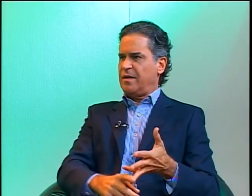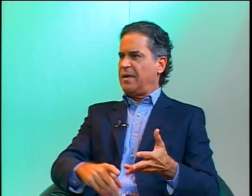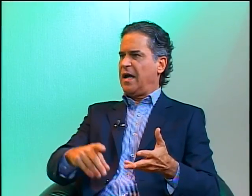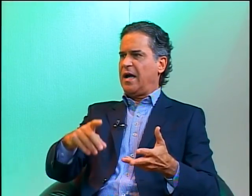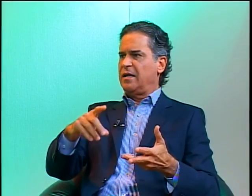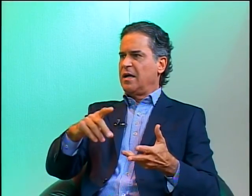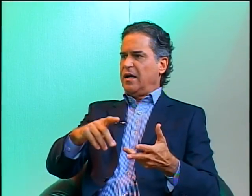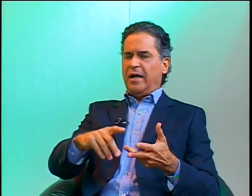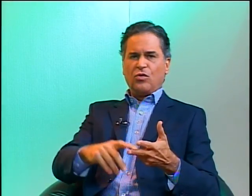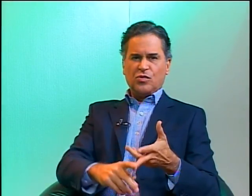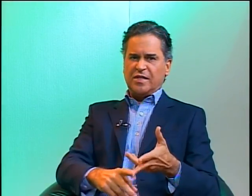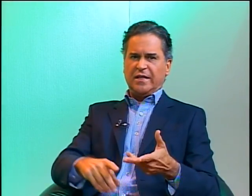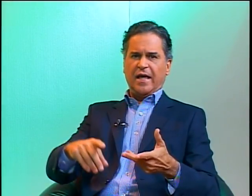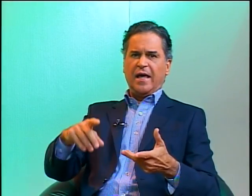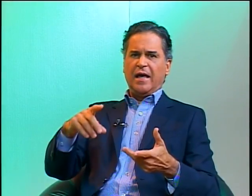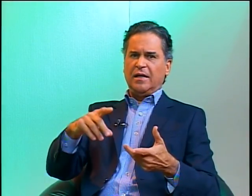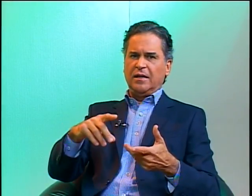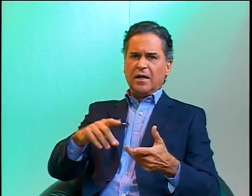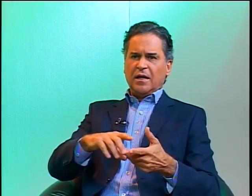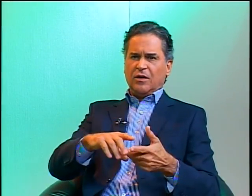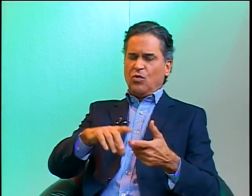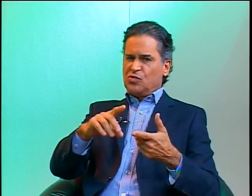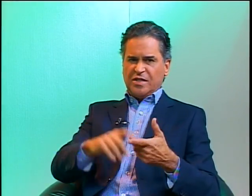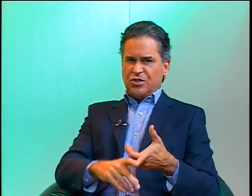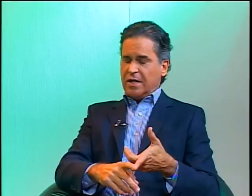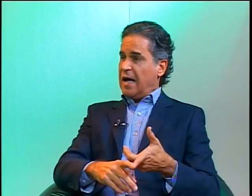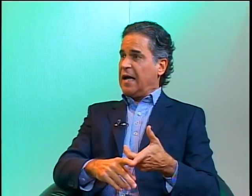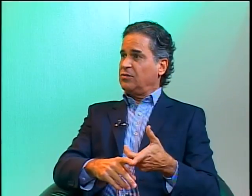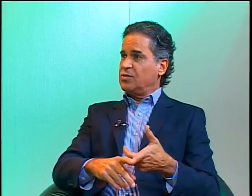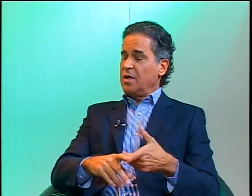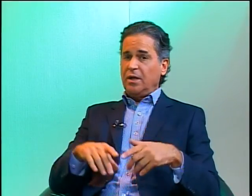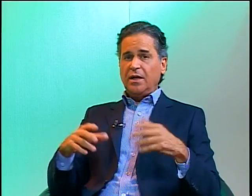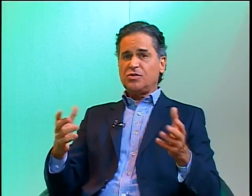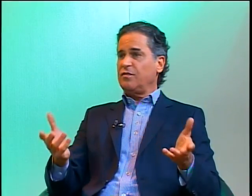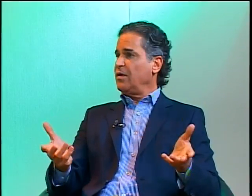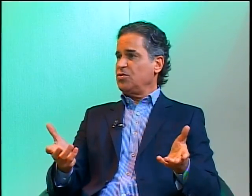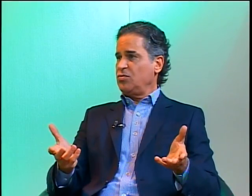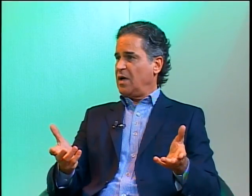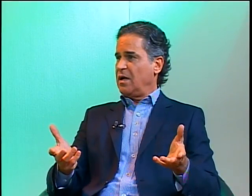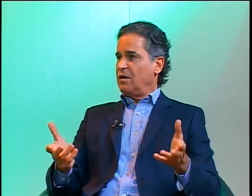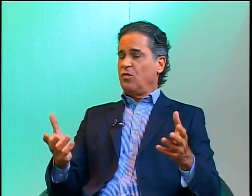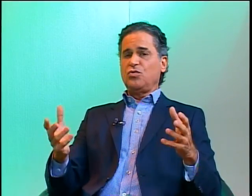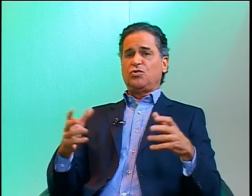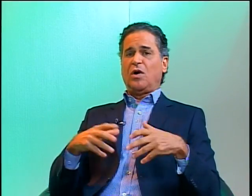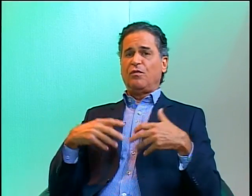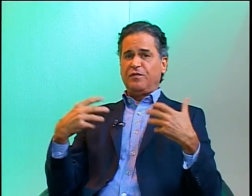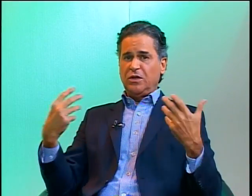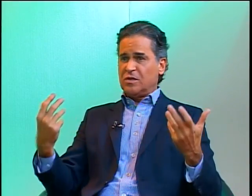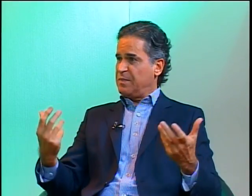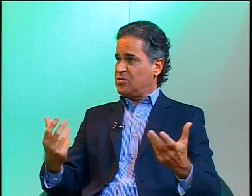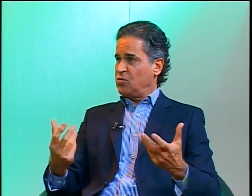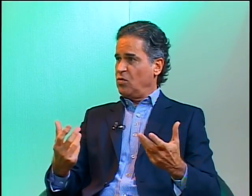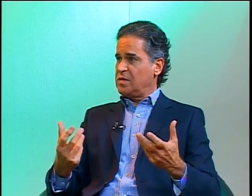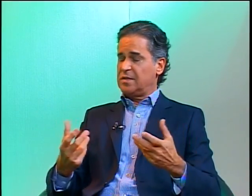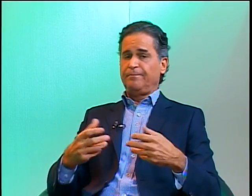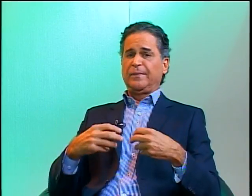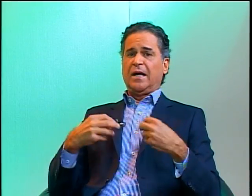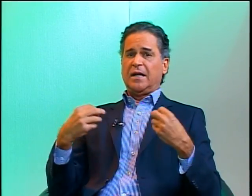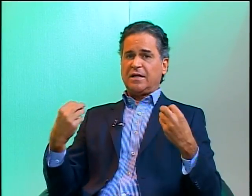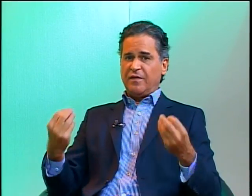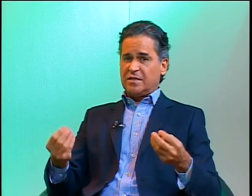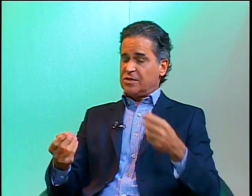com o SEBRAE, com o CDL, com os sindicatos, e isso vai continuar. Vou continuar ouvindo as